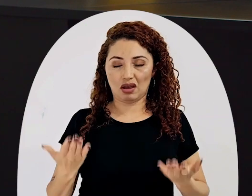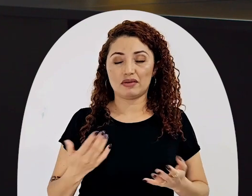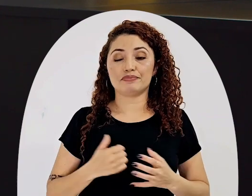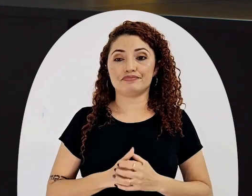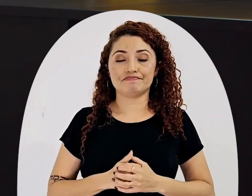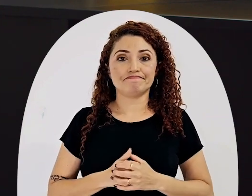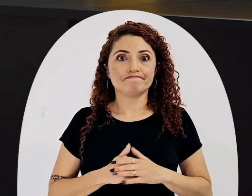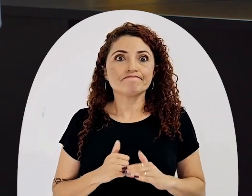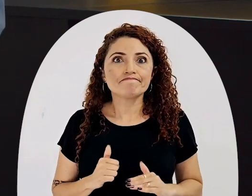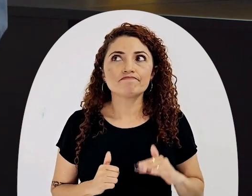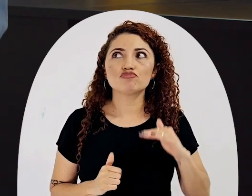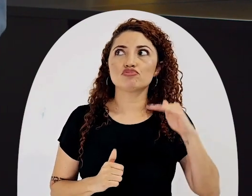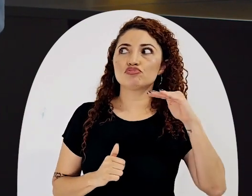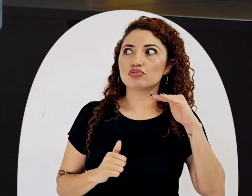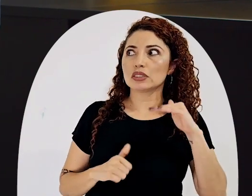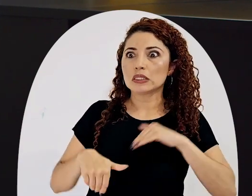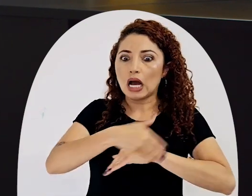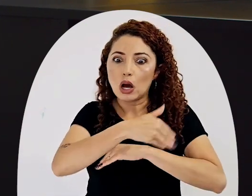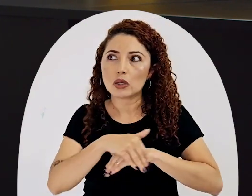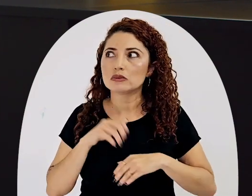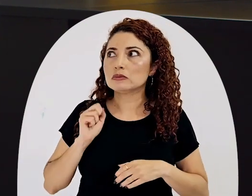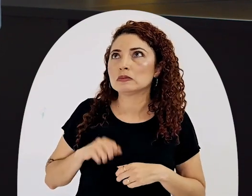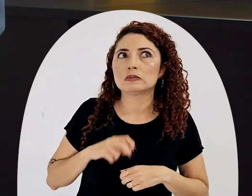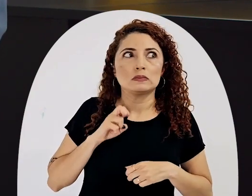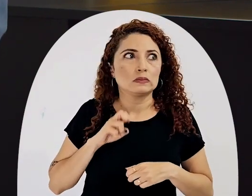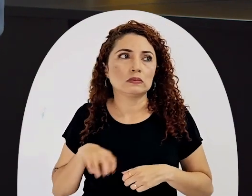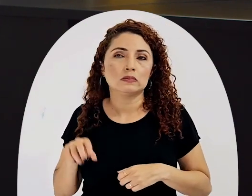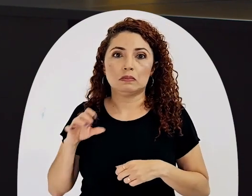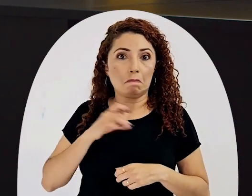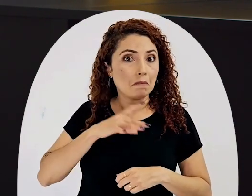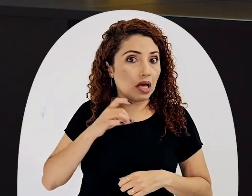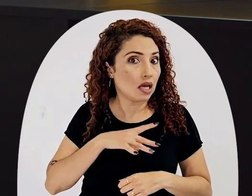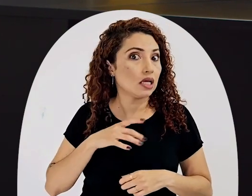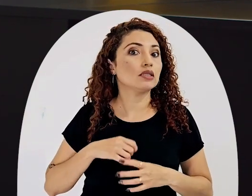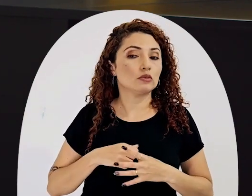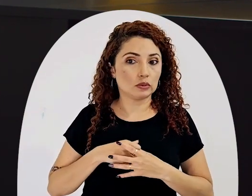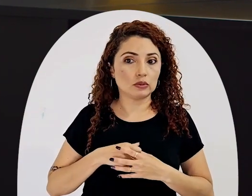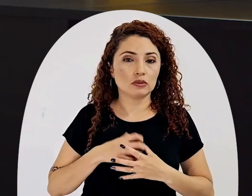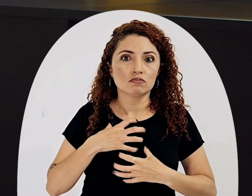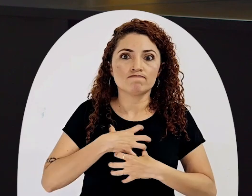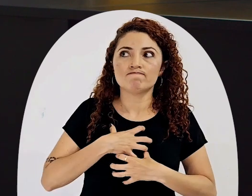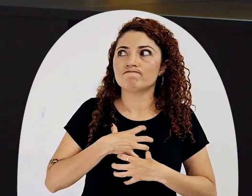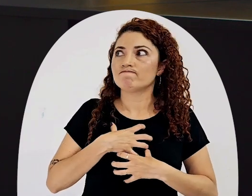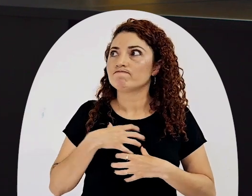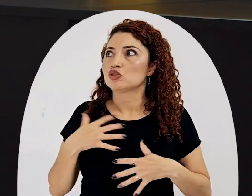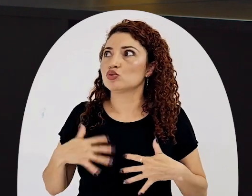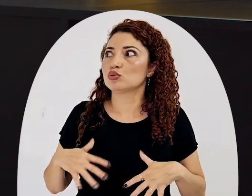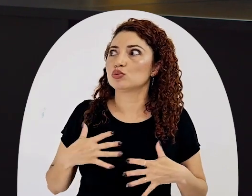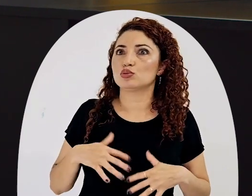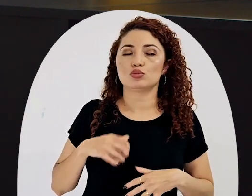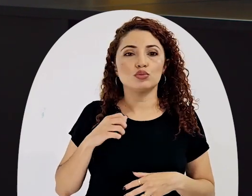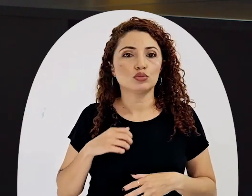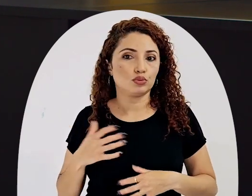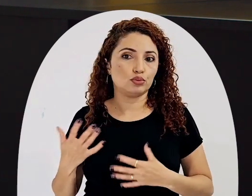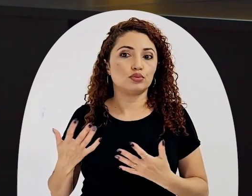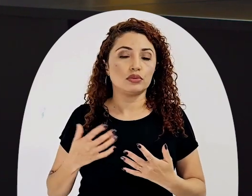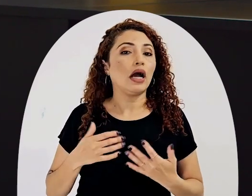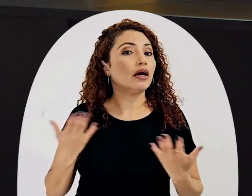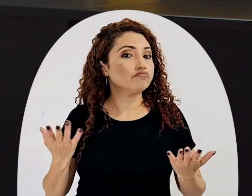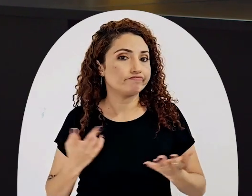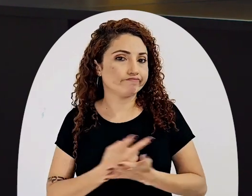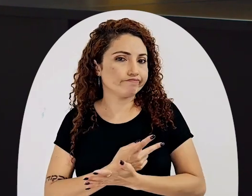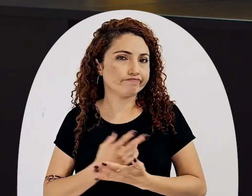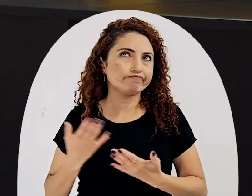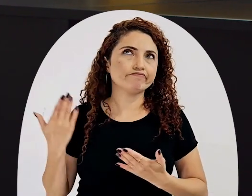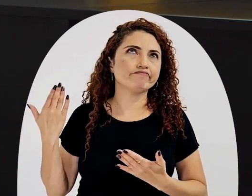andar na rua, né? E aí, eu ficava assim, tenso. E aí, eu estava dizendo que outro dia, não faz